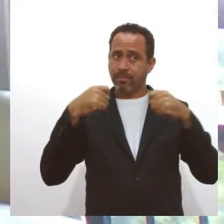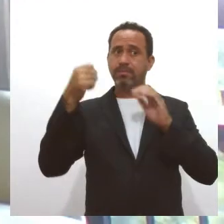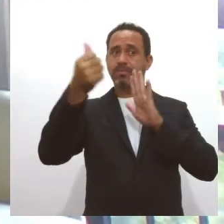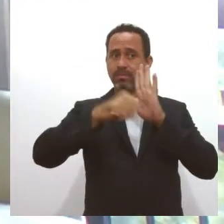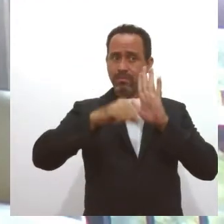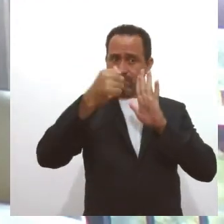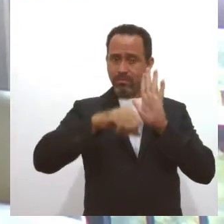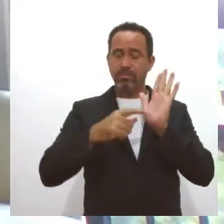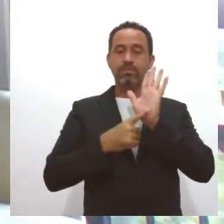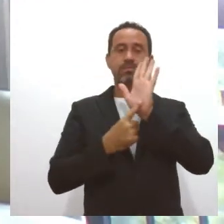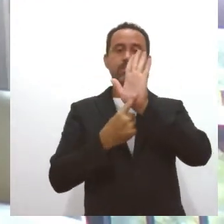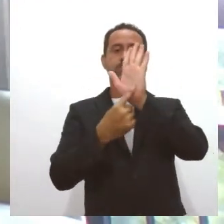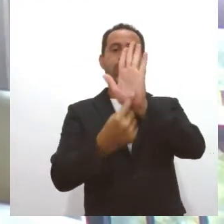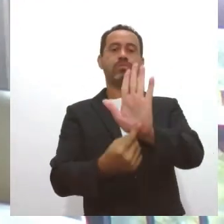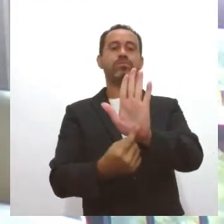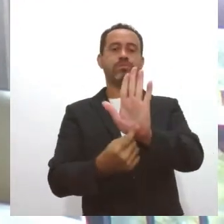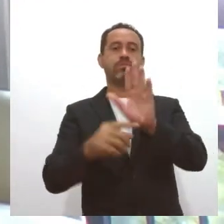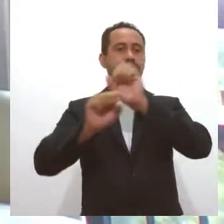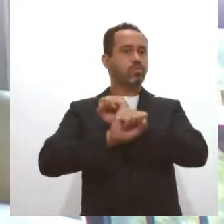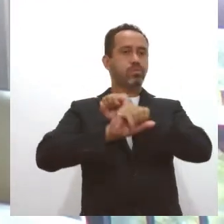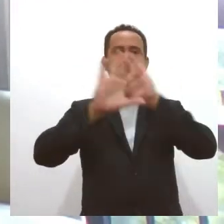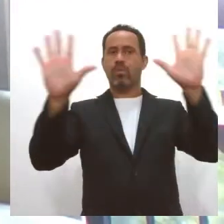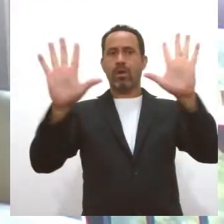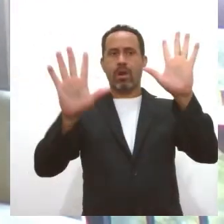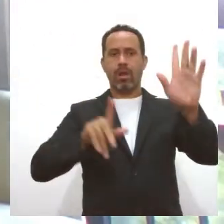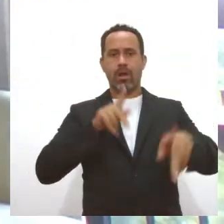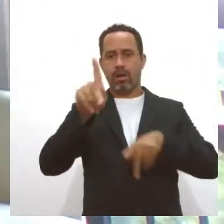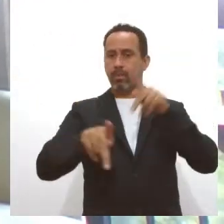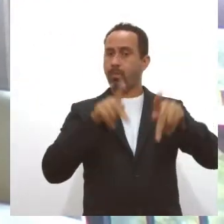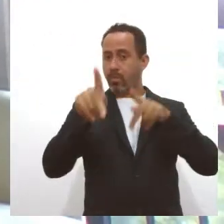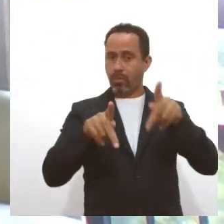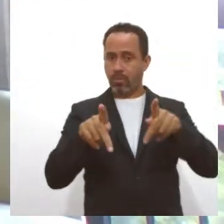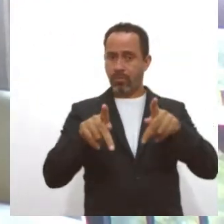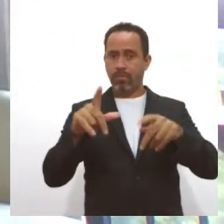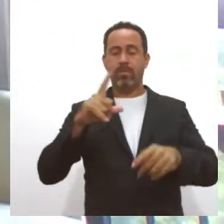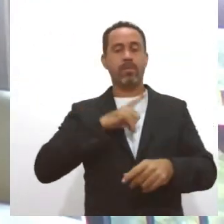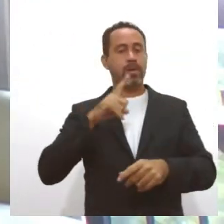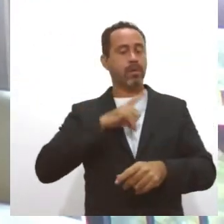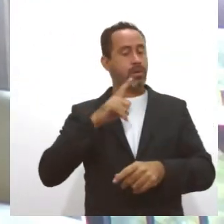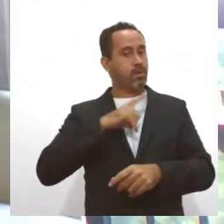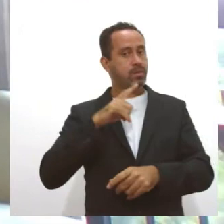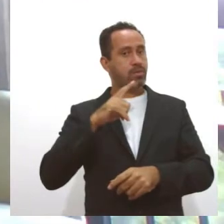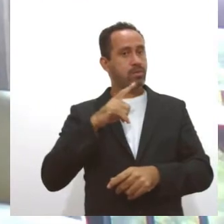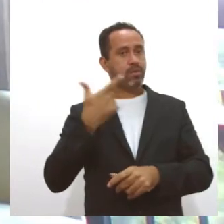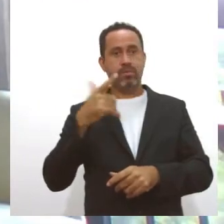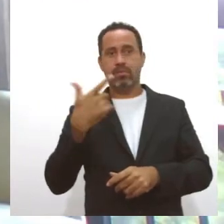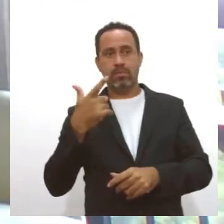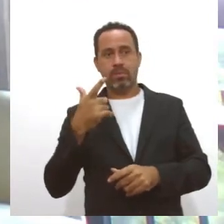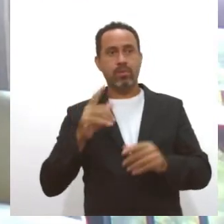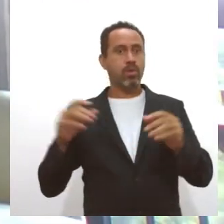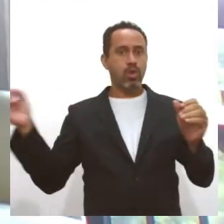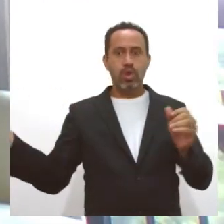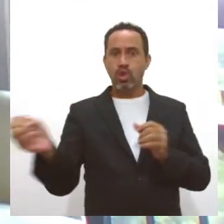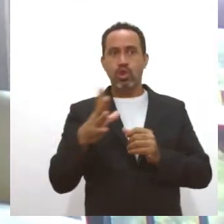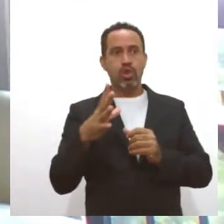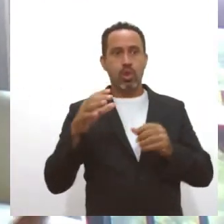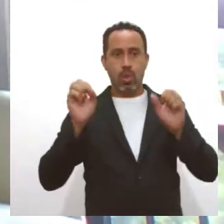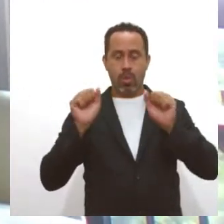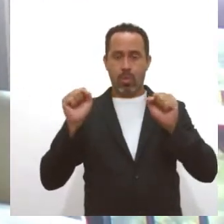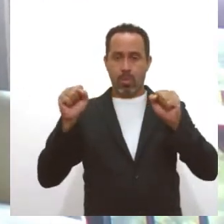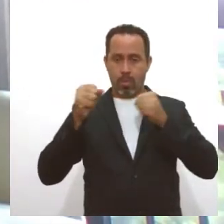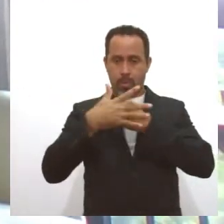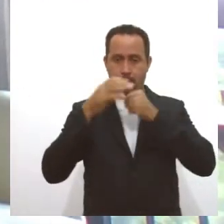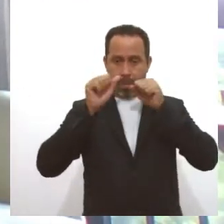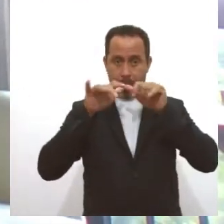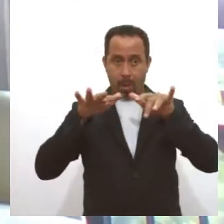realmente apresentado de uma forma muito clara à população, para que nós não tenhamos, então, um novo pico, uma nova onda mais grave